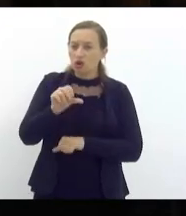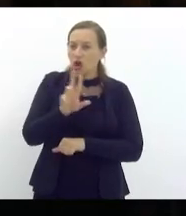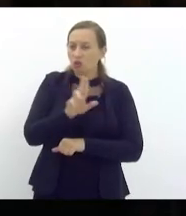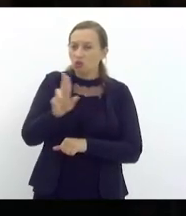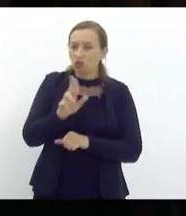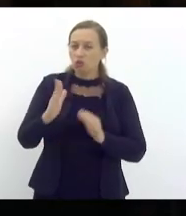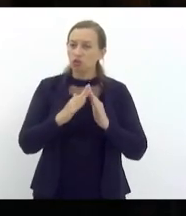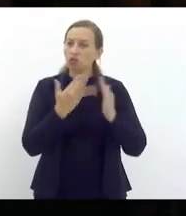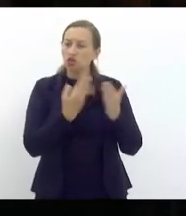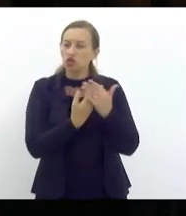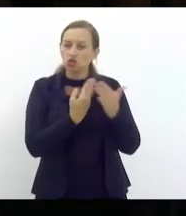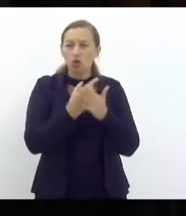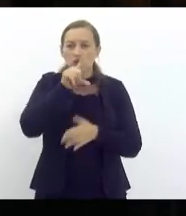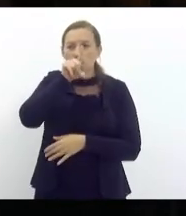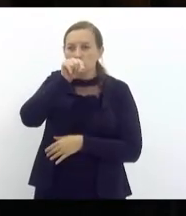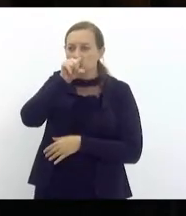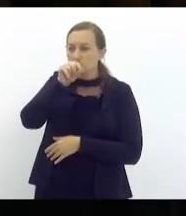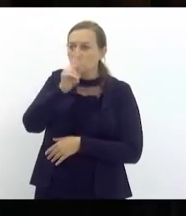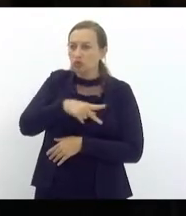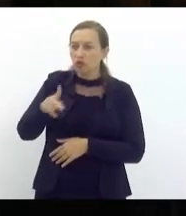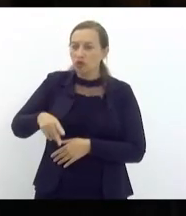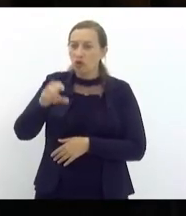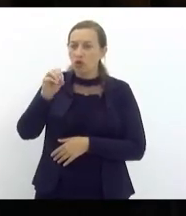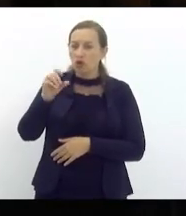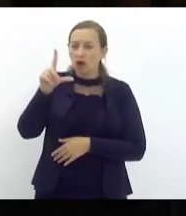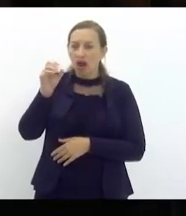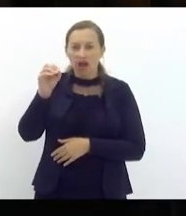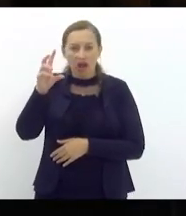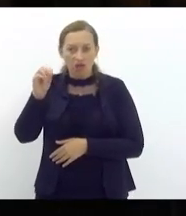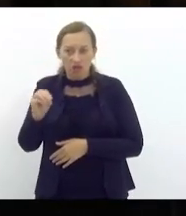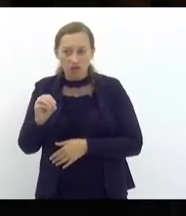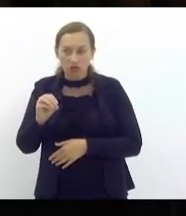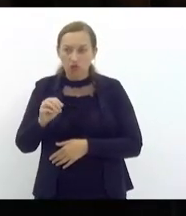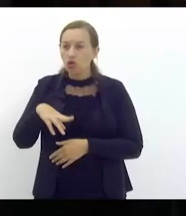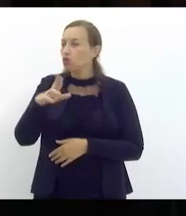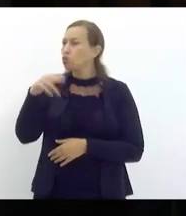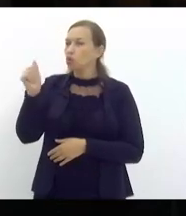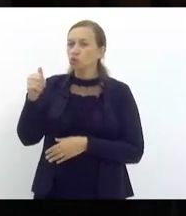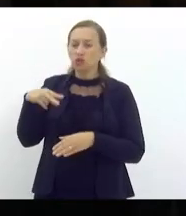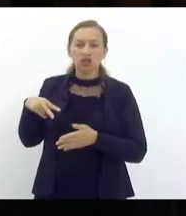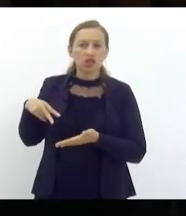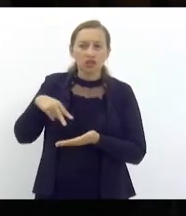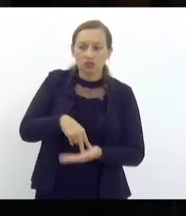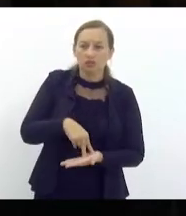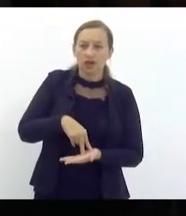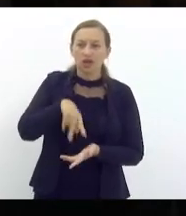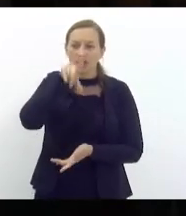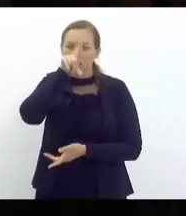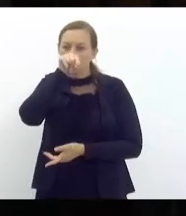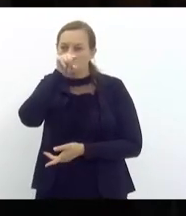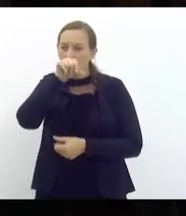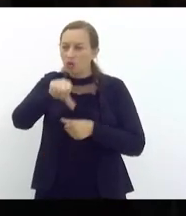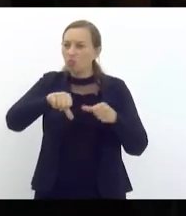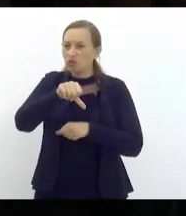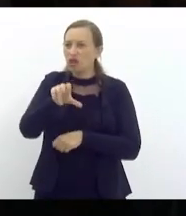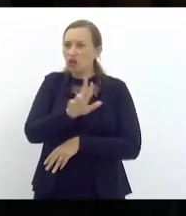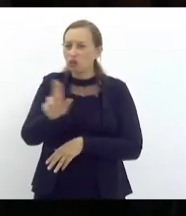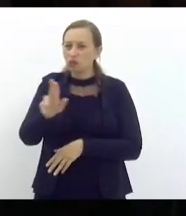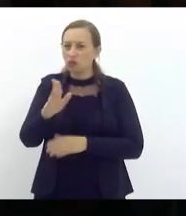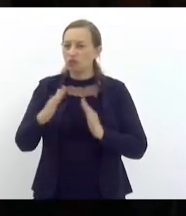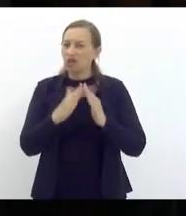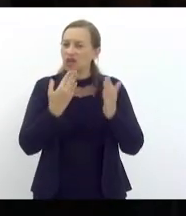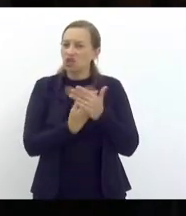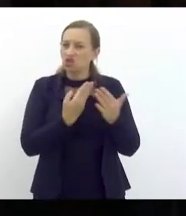em Nilópolis ao qual esse professor Olavo de Carvalho que de professor não tem nada nunca deve ter colocado o pé em Nilópolis mudar o nome da escola